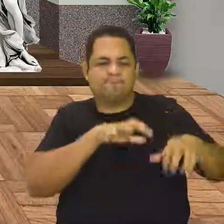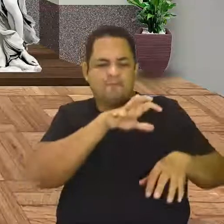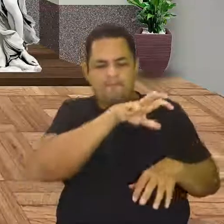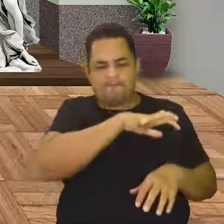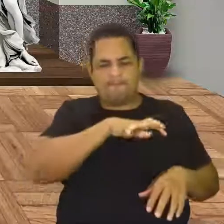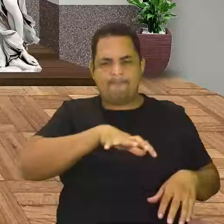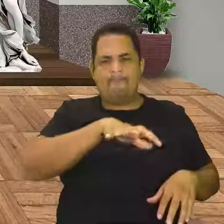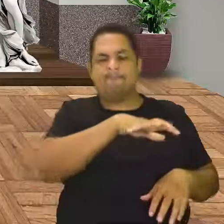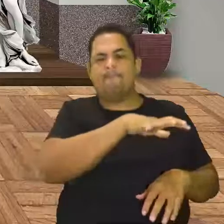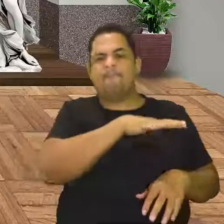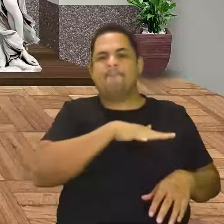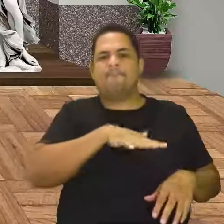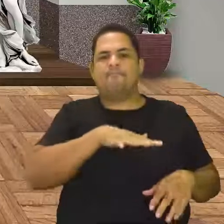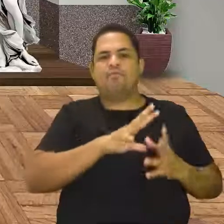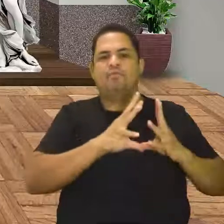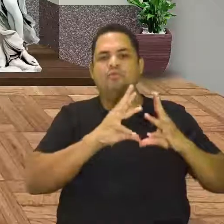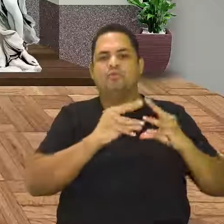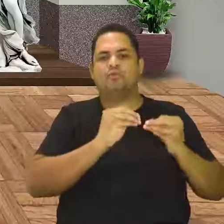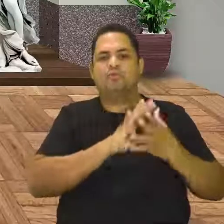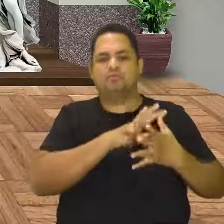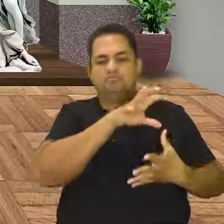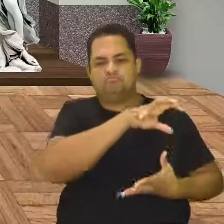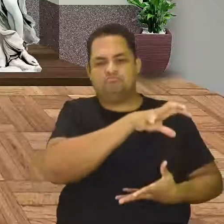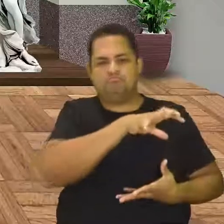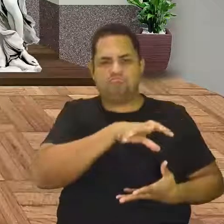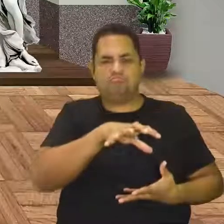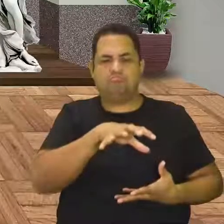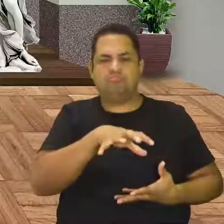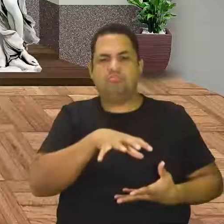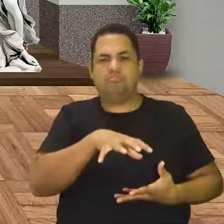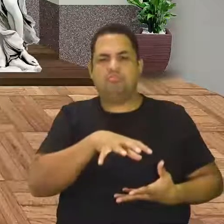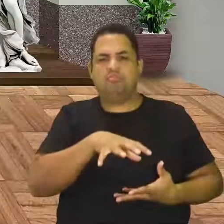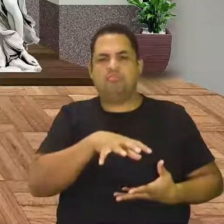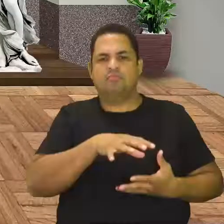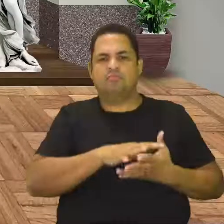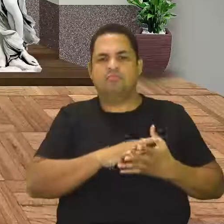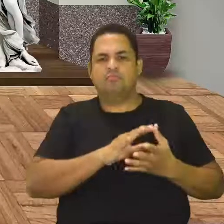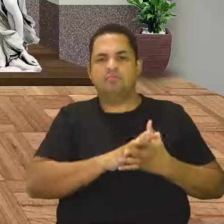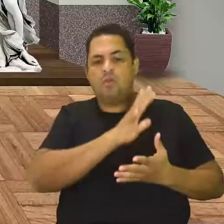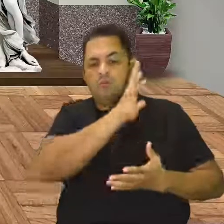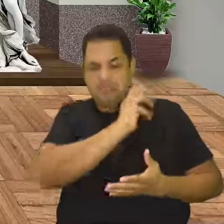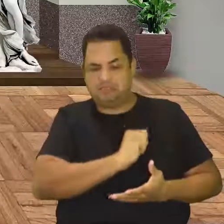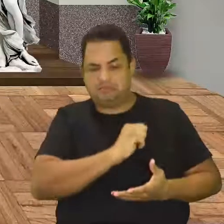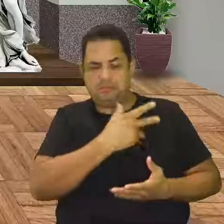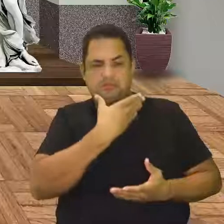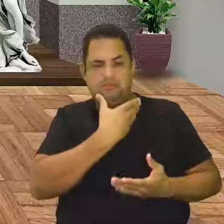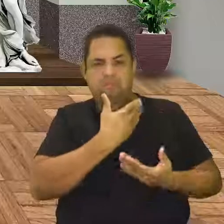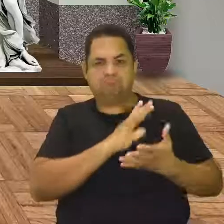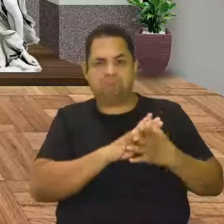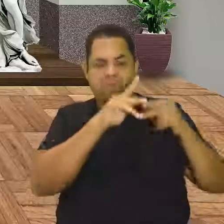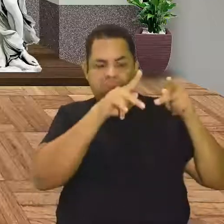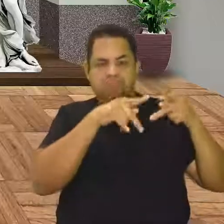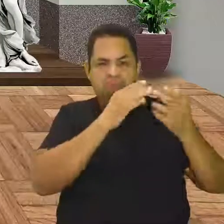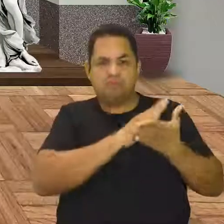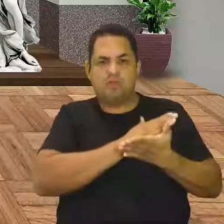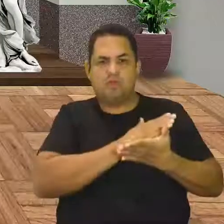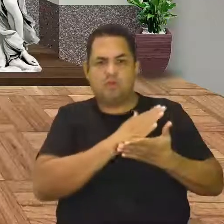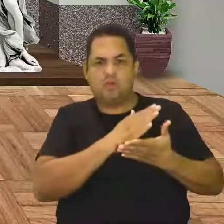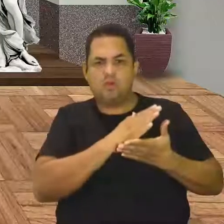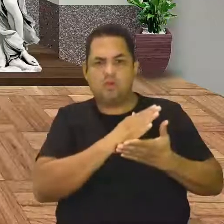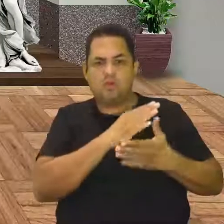região que era totalmente ocupada por palestinos, ela vai